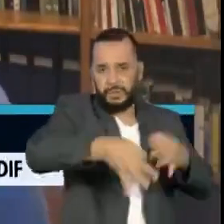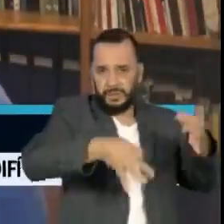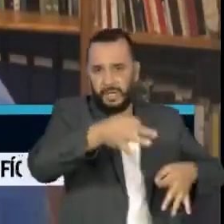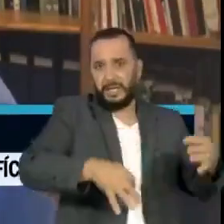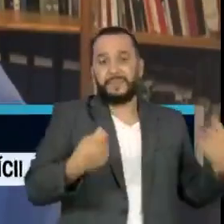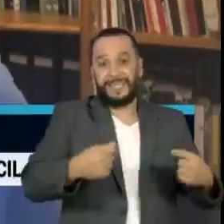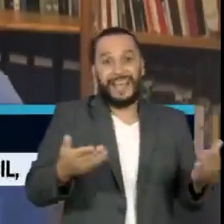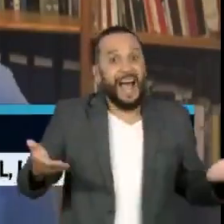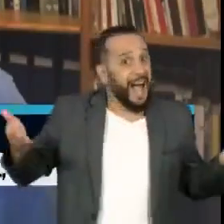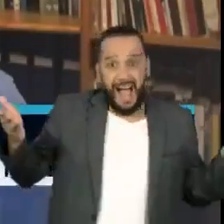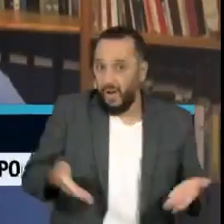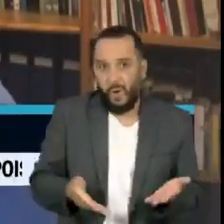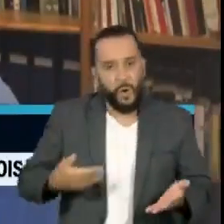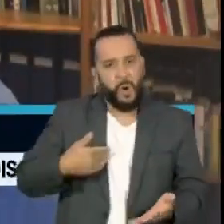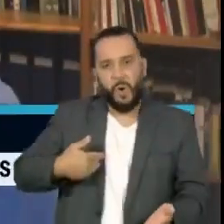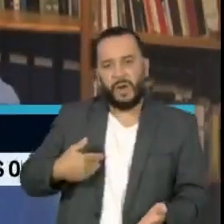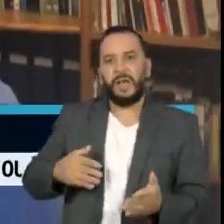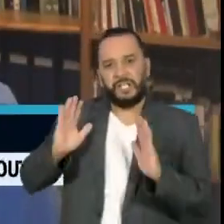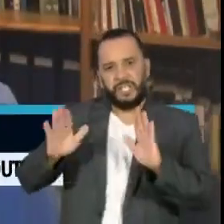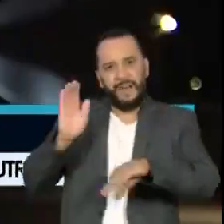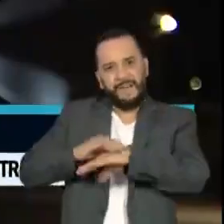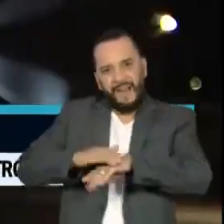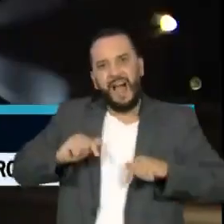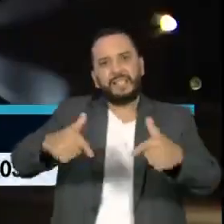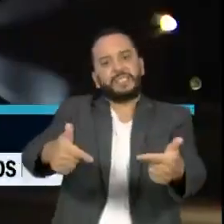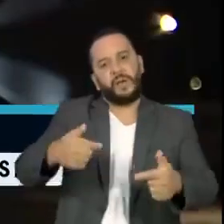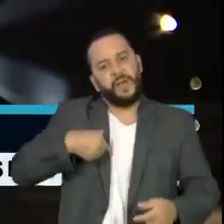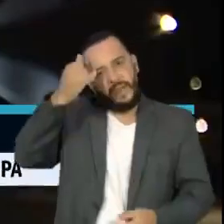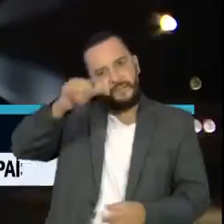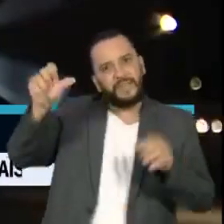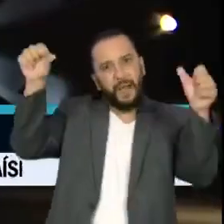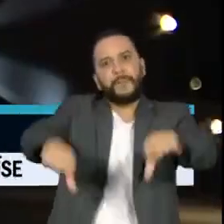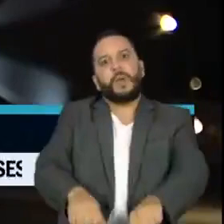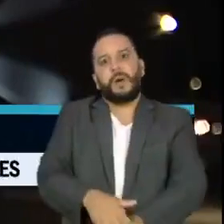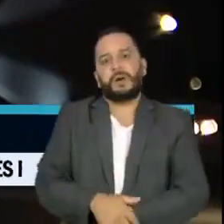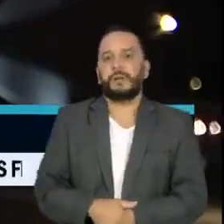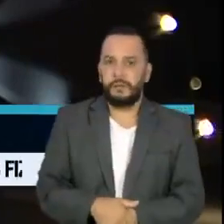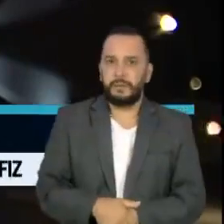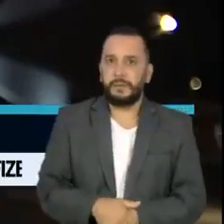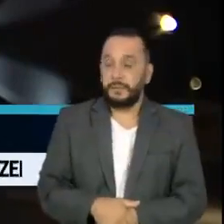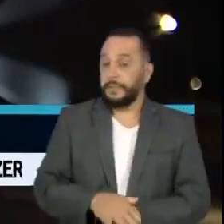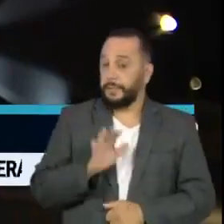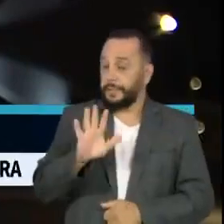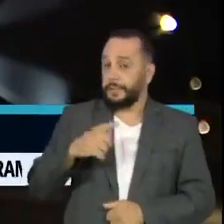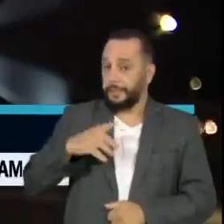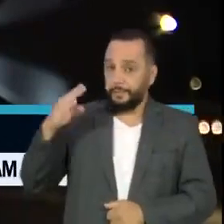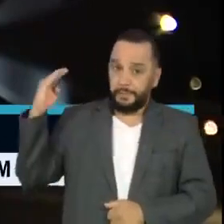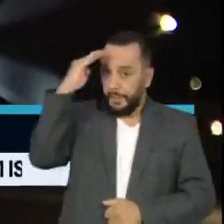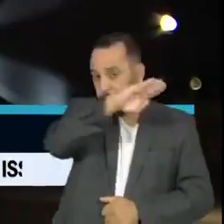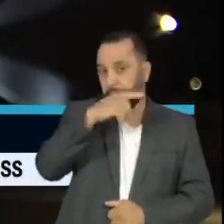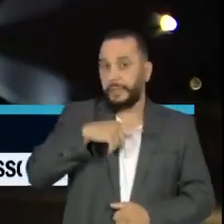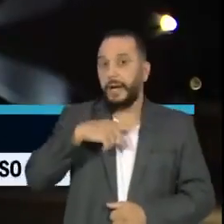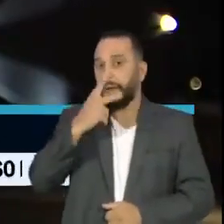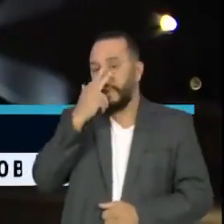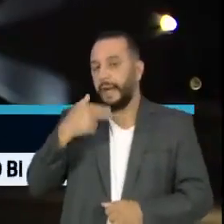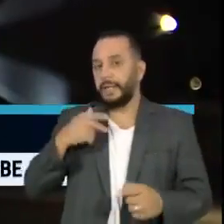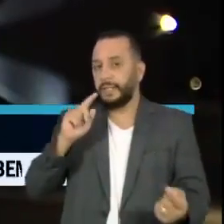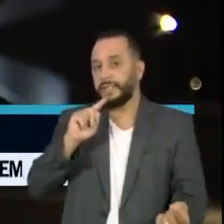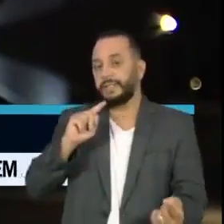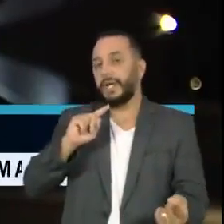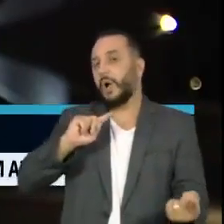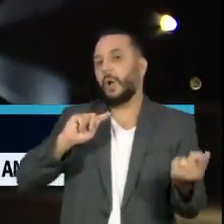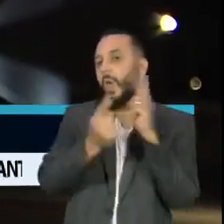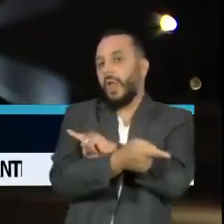já medidas para evitar que o pior aconteça. Ao não condenar a invasão do Capitólio, Bolsonaro segue na contramão de outros